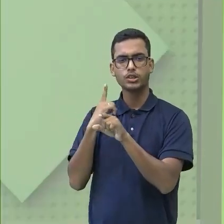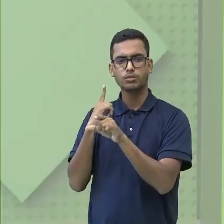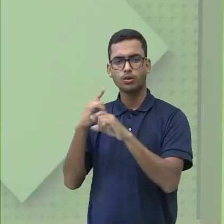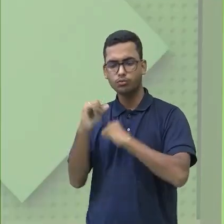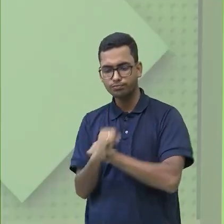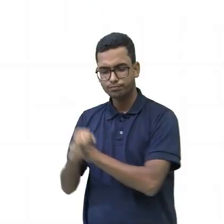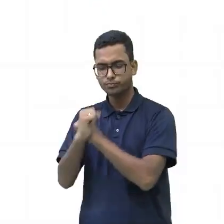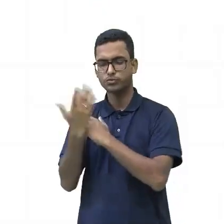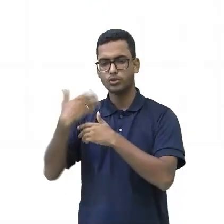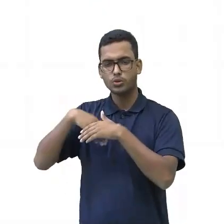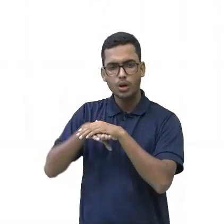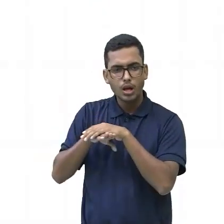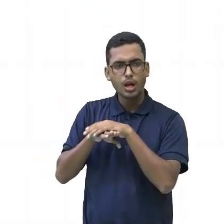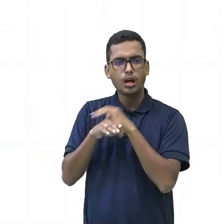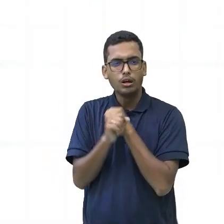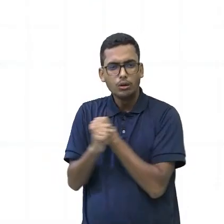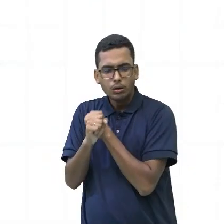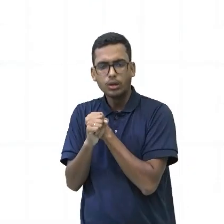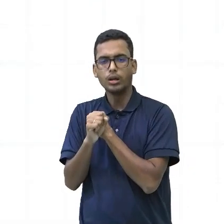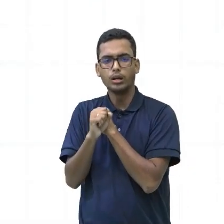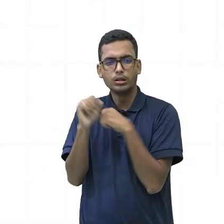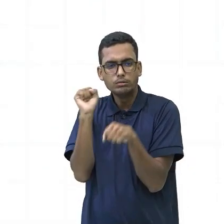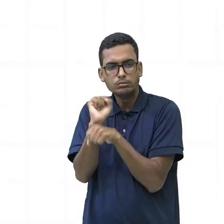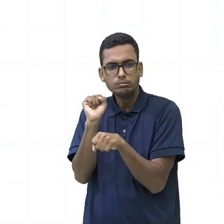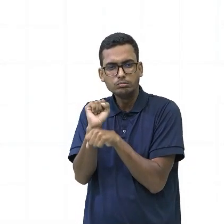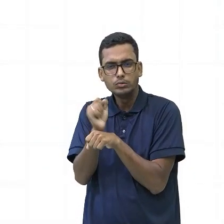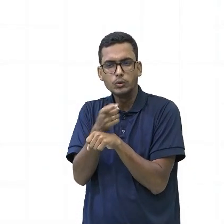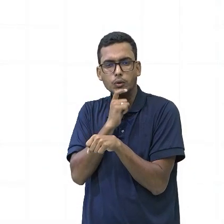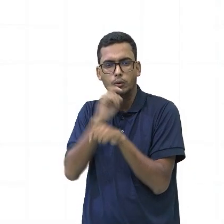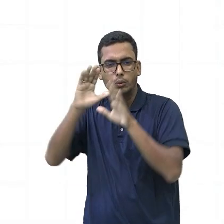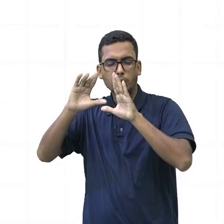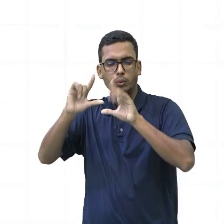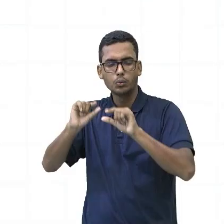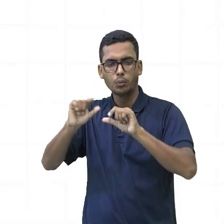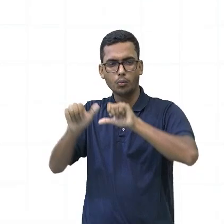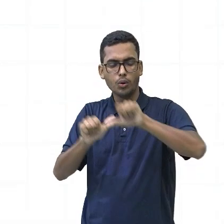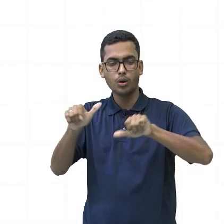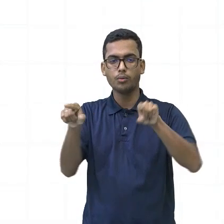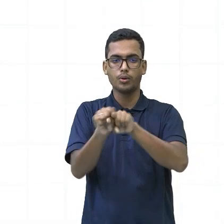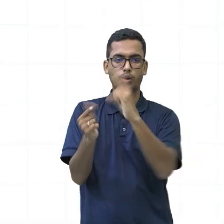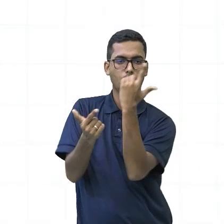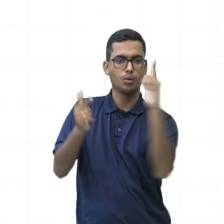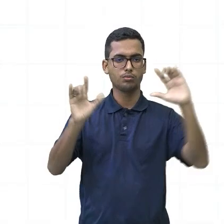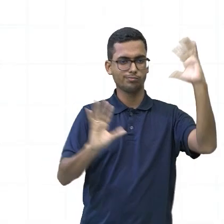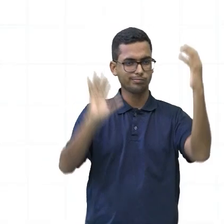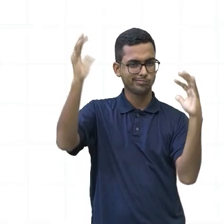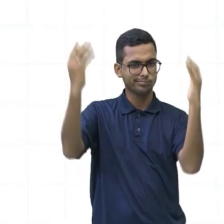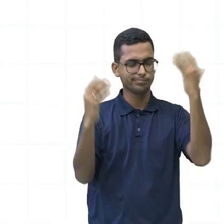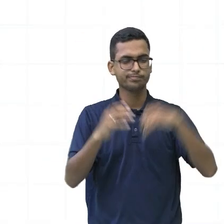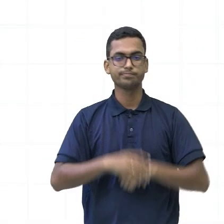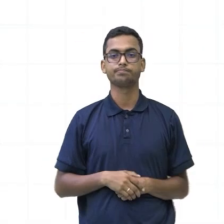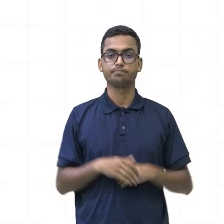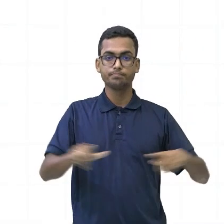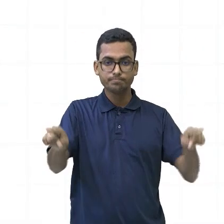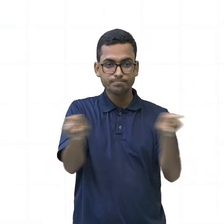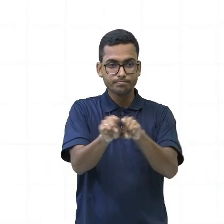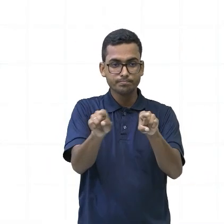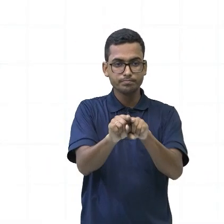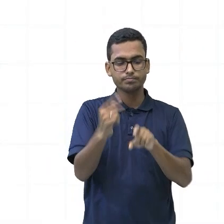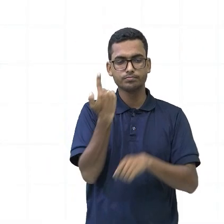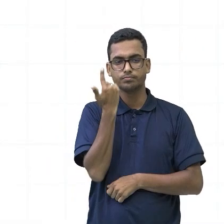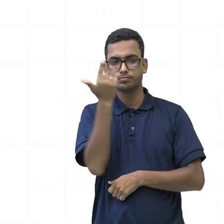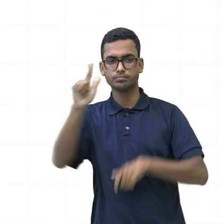nesses locais, nessas regiões, são mais amenas do que nos polos e nos trópicos, o que condiciona climas